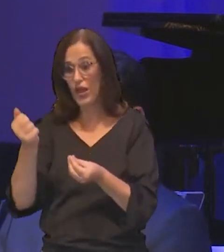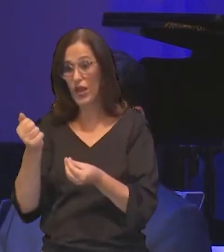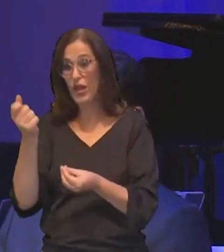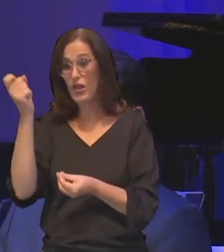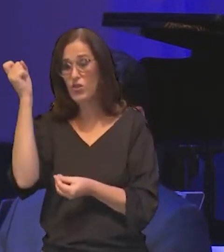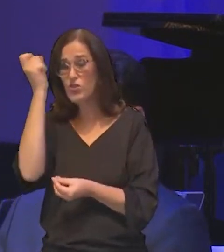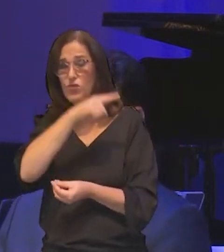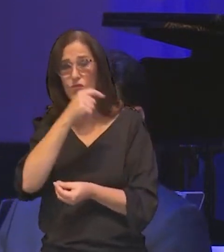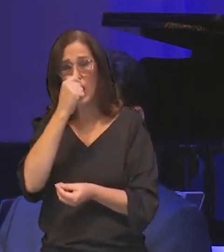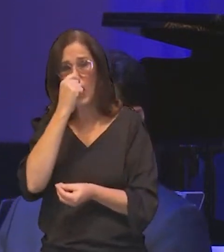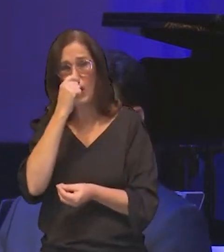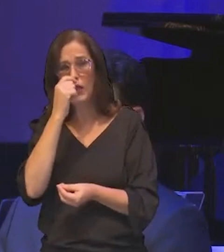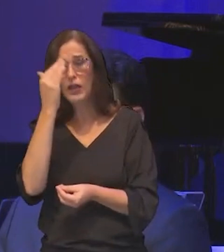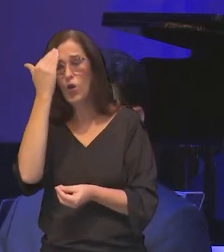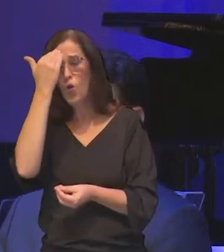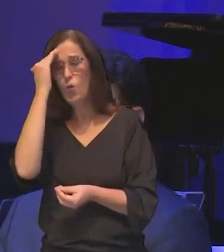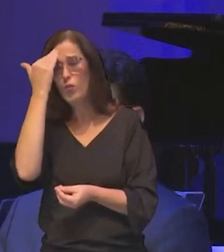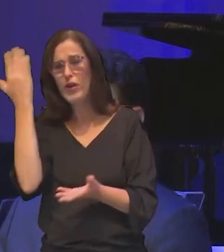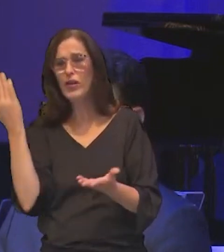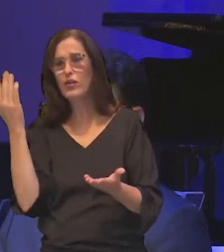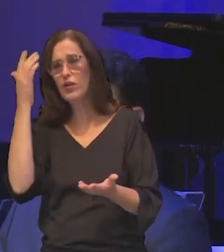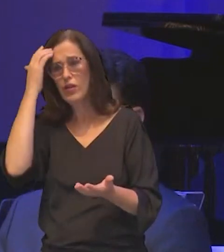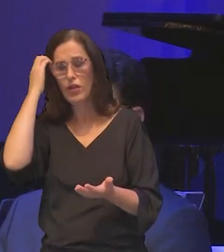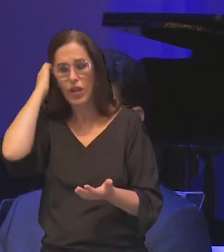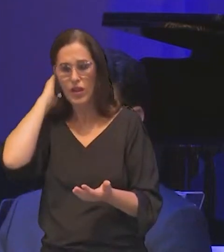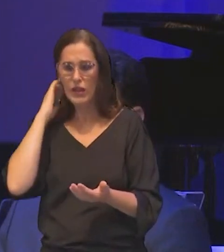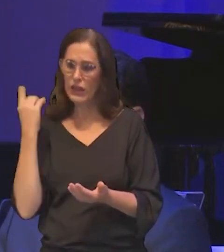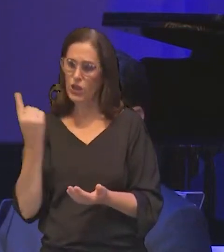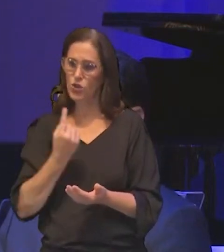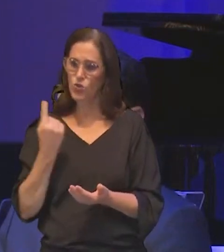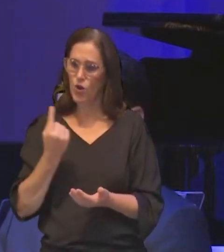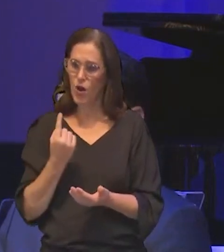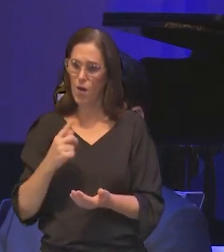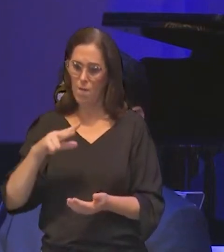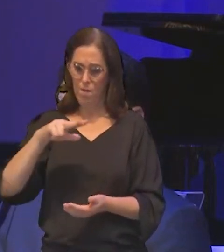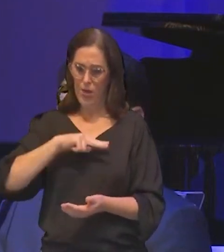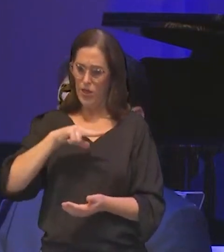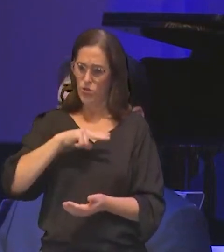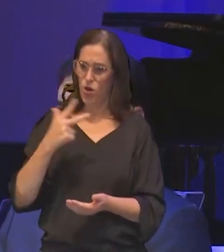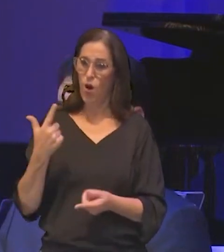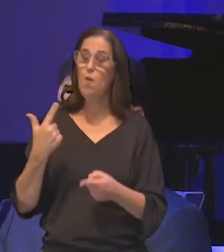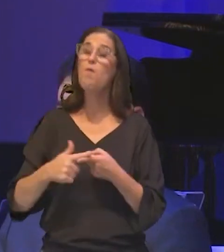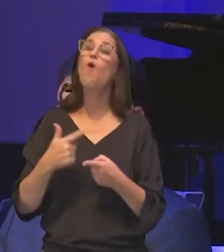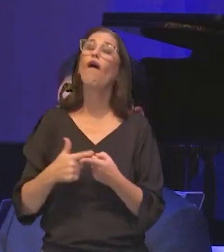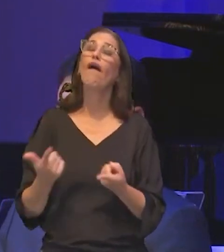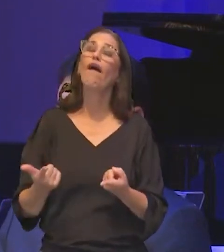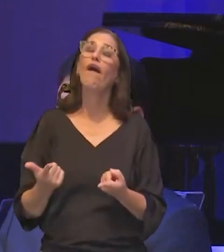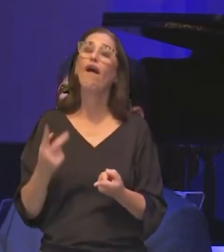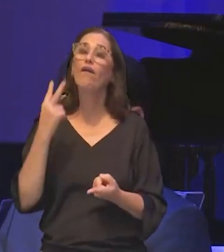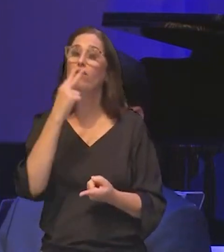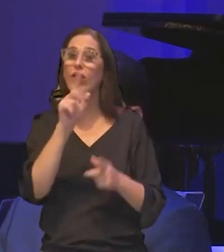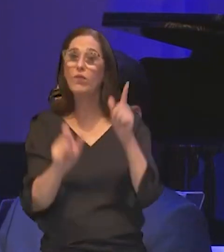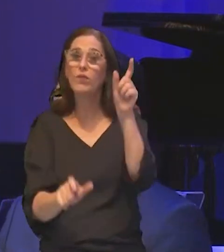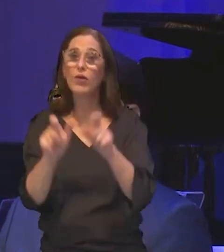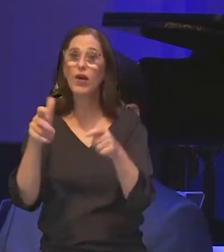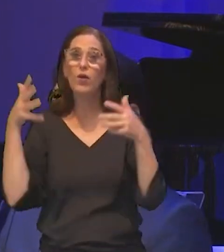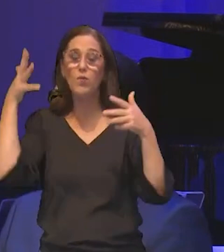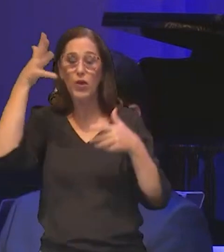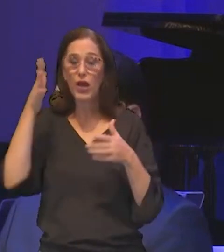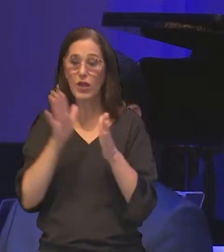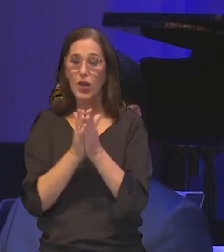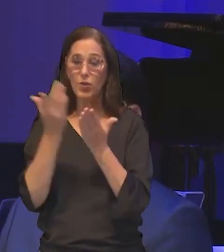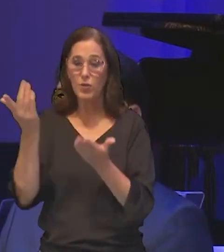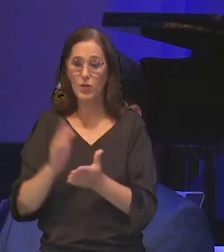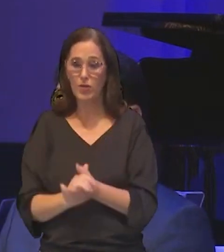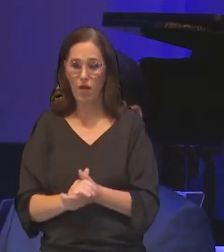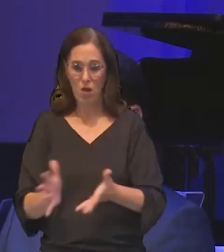difícil de ser compreendida de maneira individual, pessoal, porque vemos pessoas pregando a Bíblia